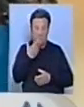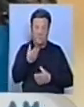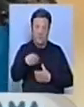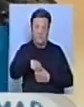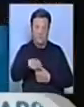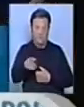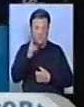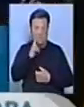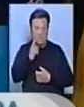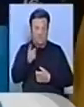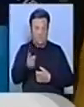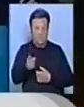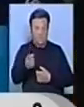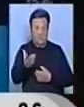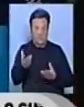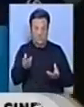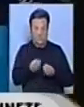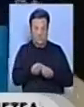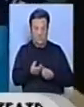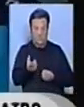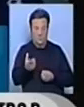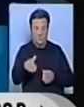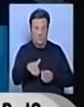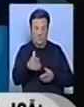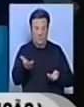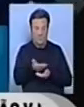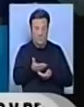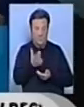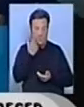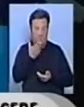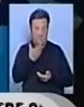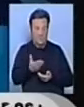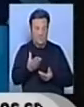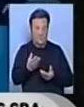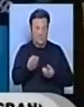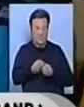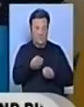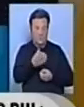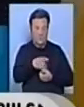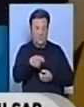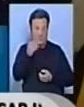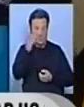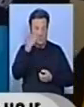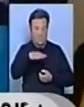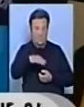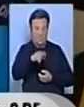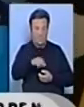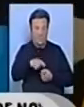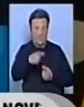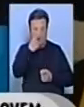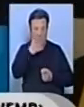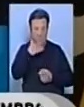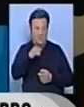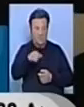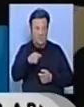é importante esta junção, esta partilha das experiências com as crianças do concelho e também com os mais